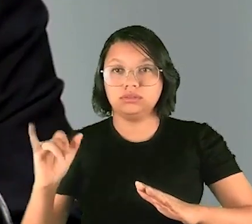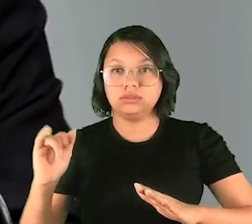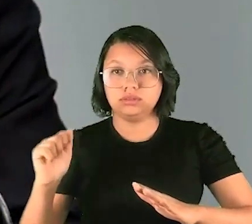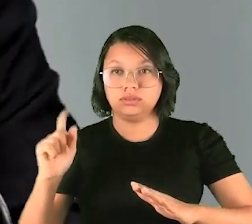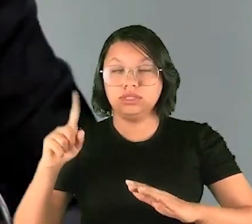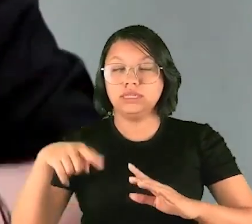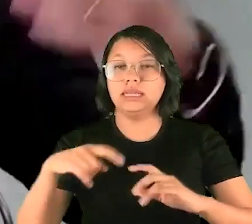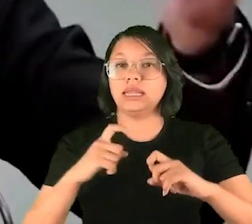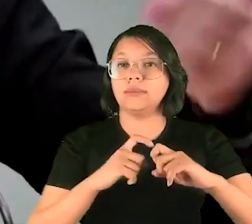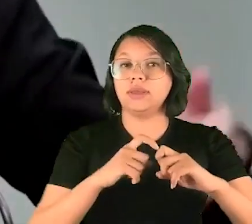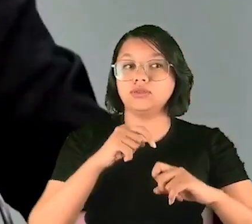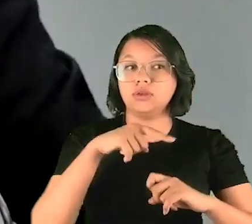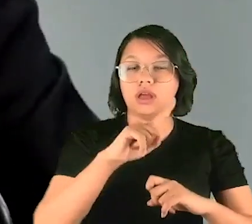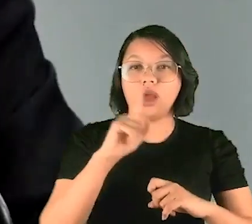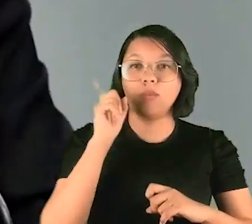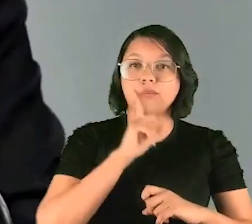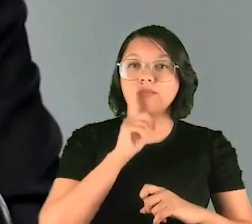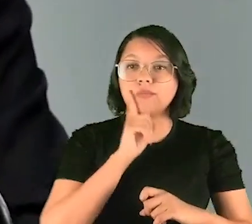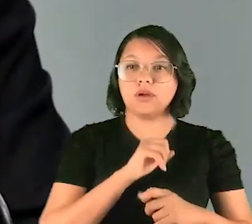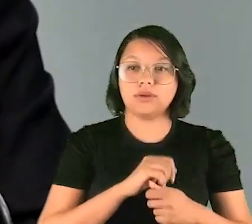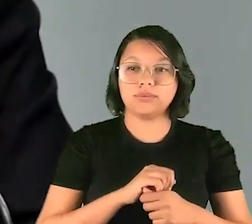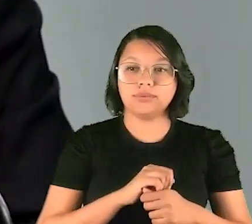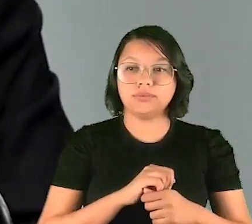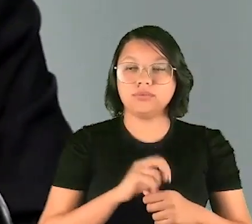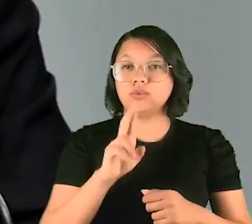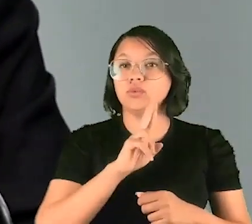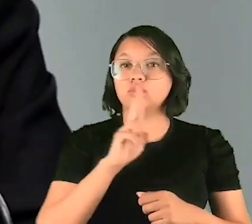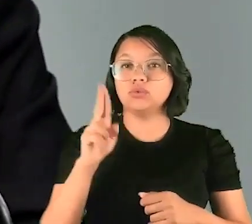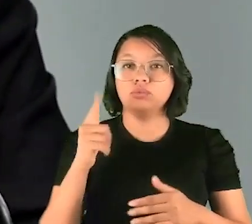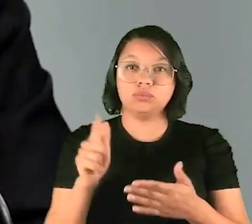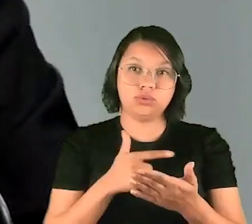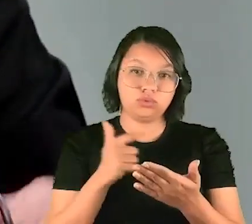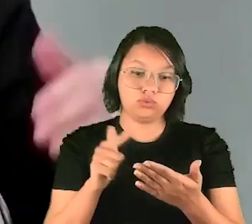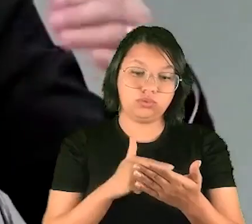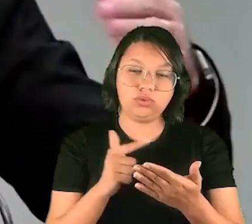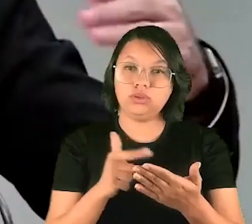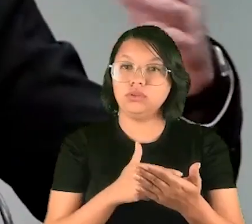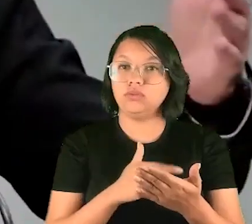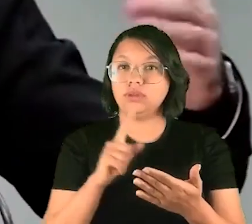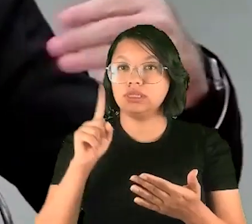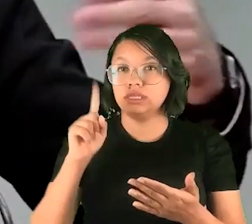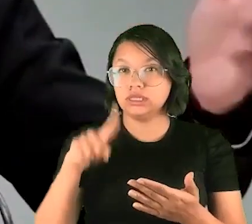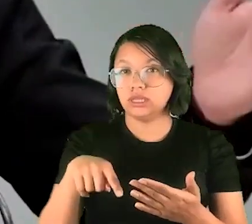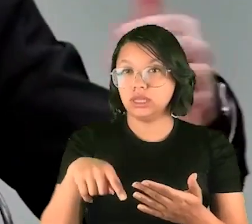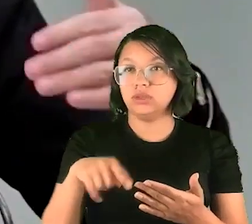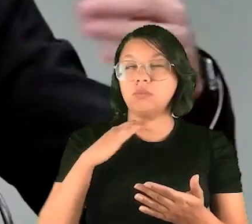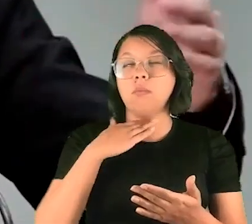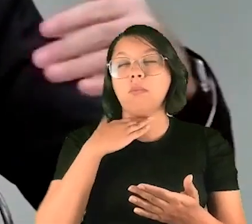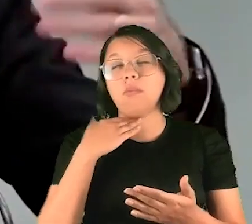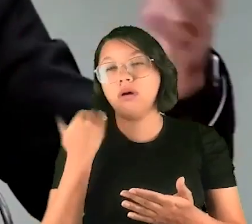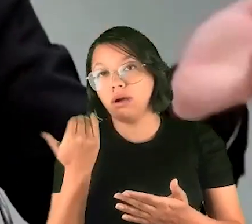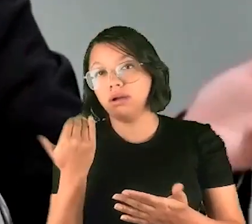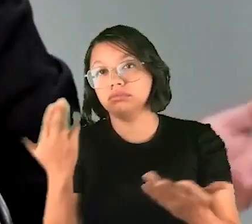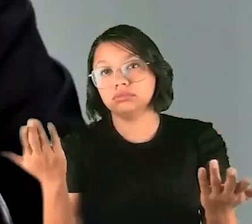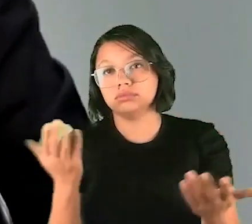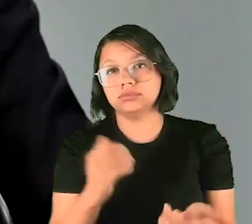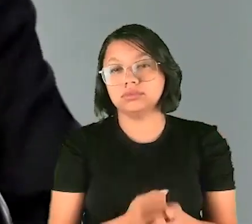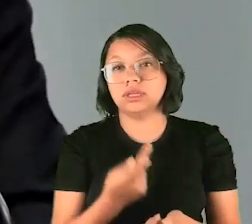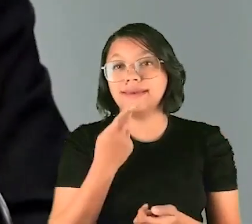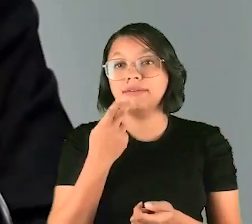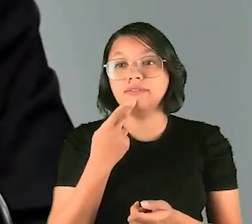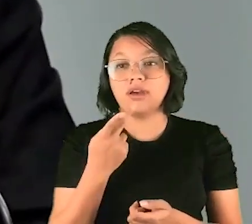de origem, a família indiana, mas ele é um médico nos Estados Unidos, e ele, o título do livro, traduzido, acho que é Sendo